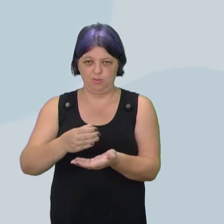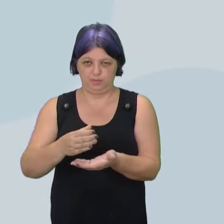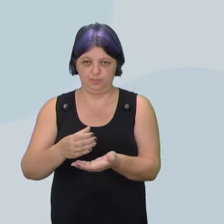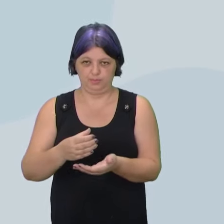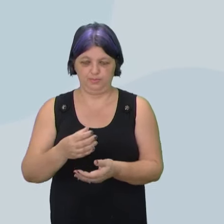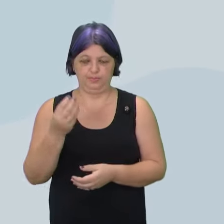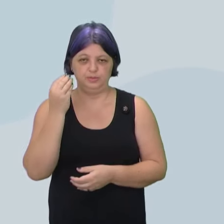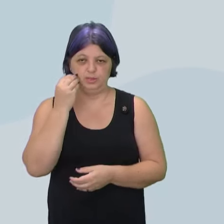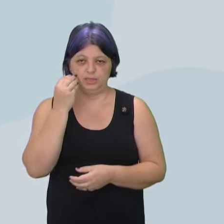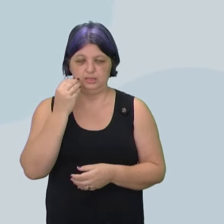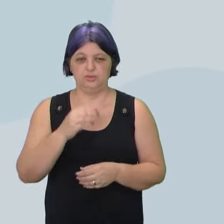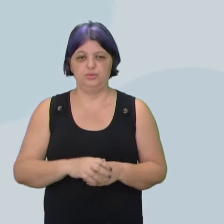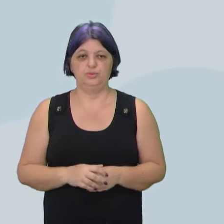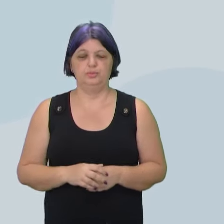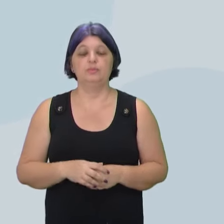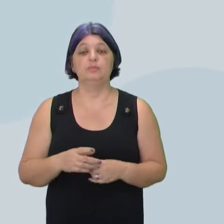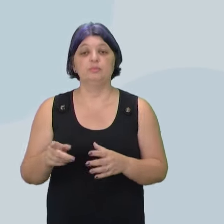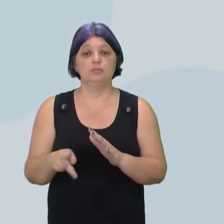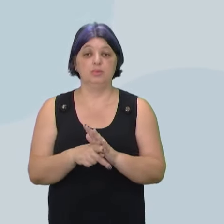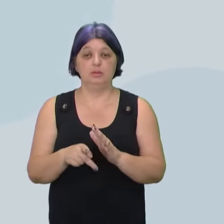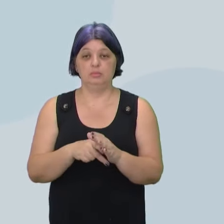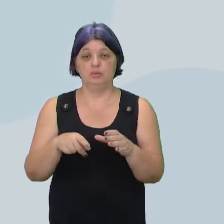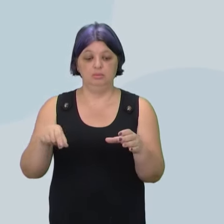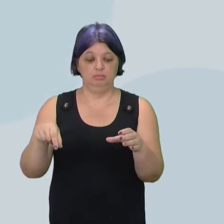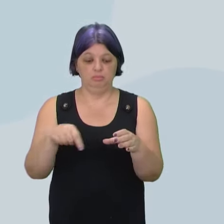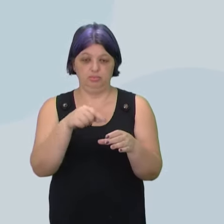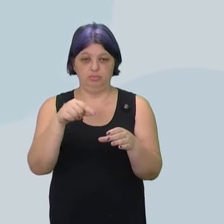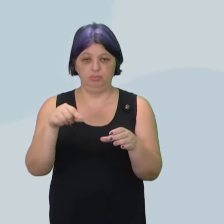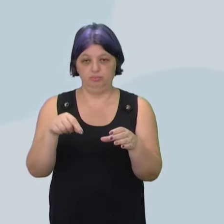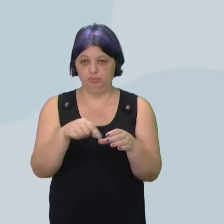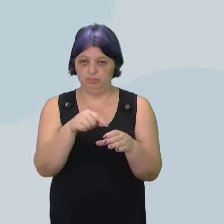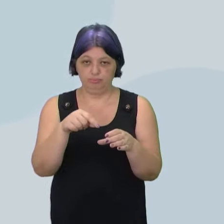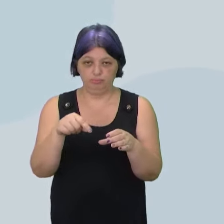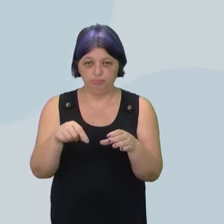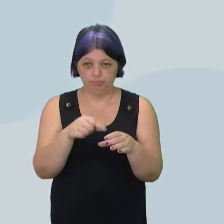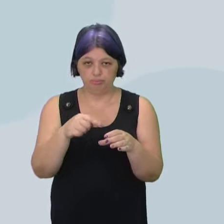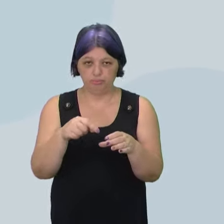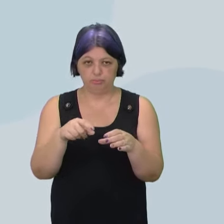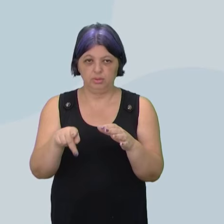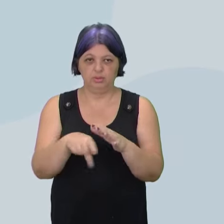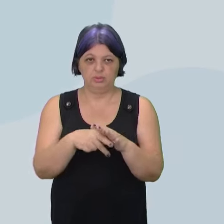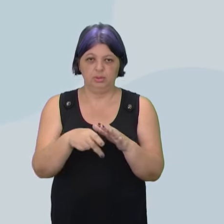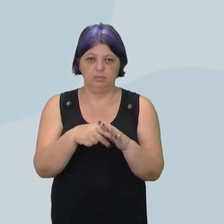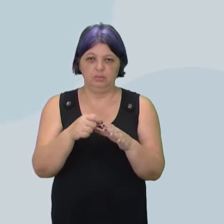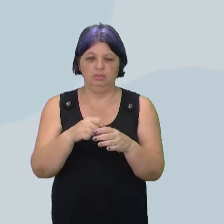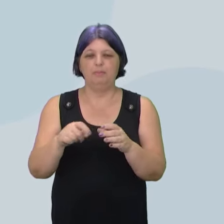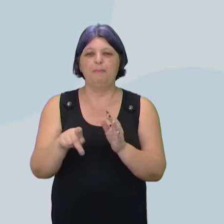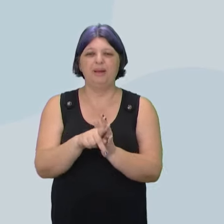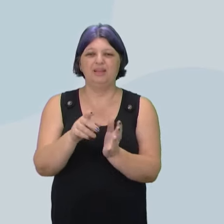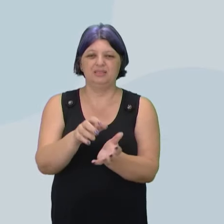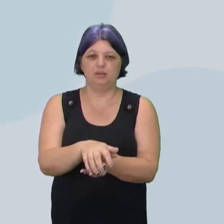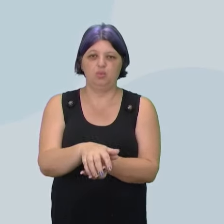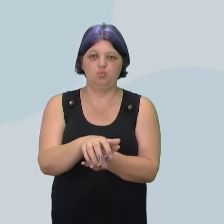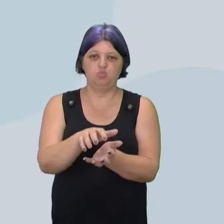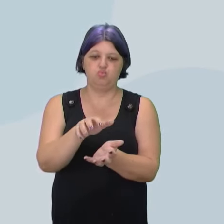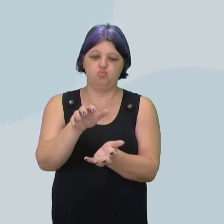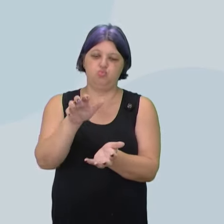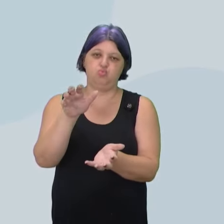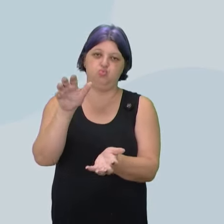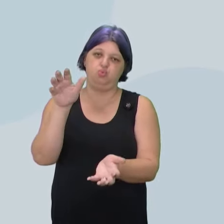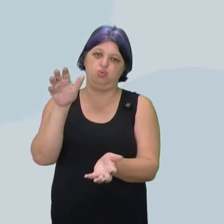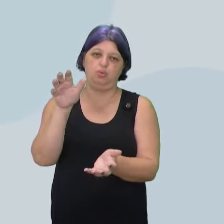certo? E aí, ó, o pêndulo empurrou uma alavanca que abriu a boca de um dragão. Aqui a gente pode encontrar